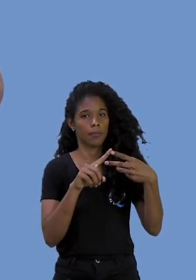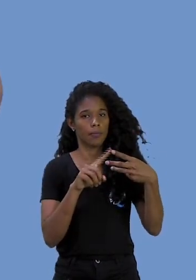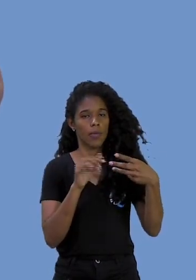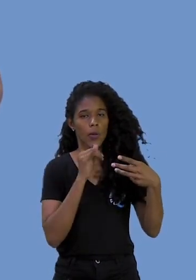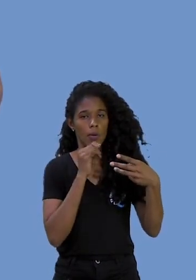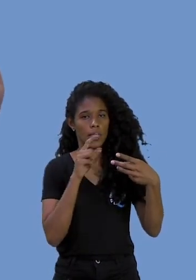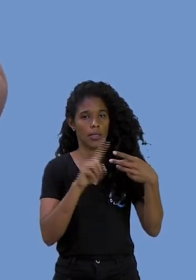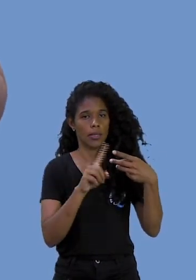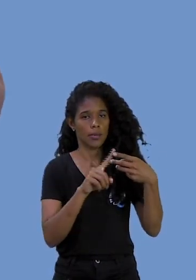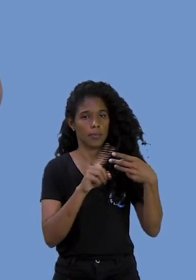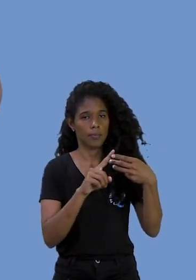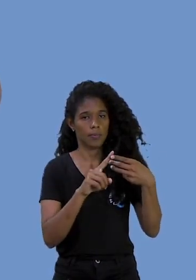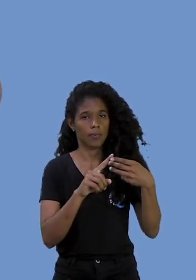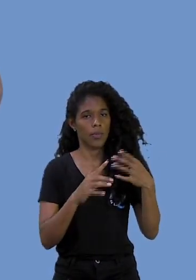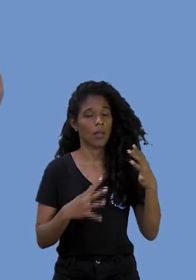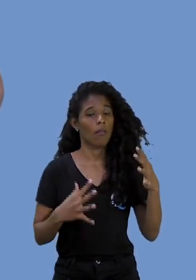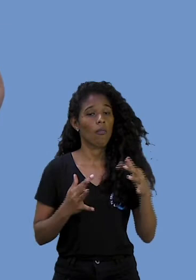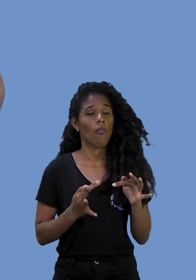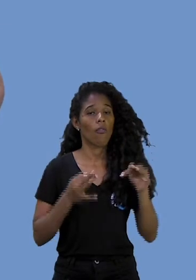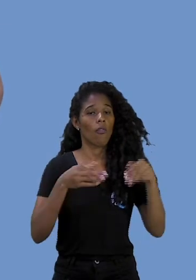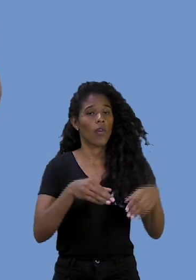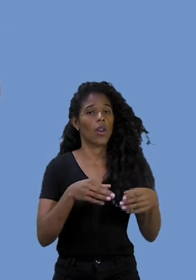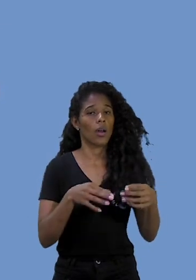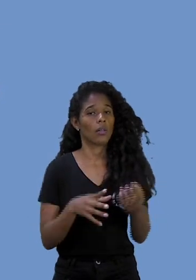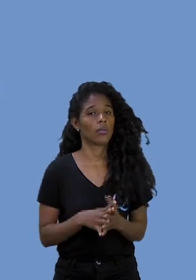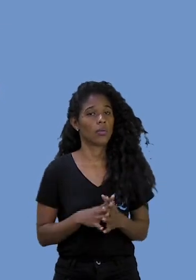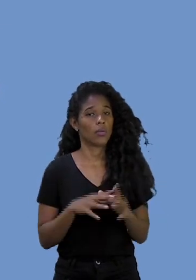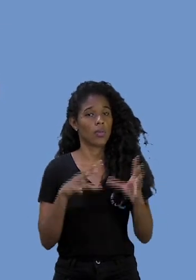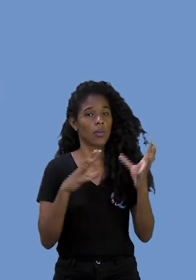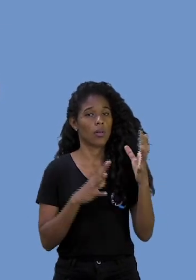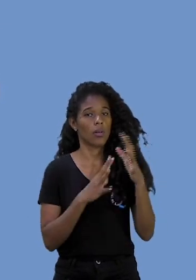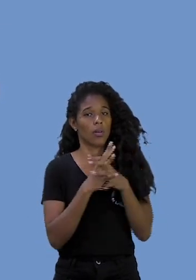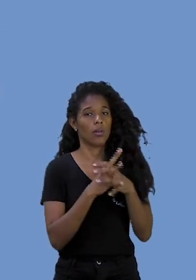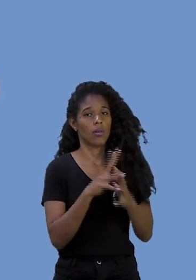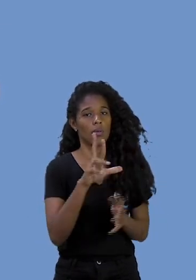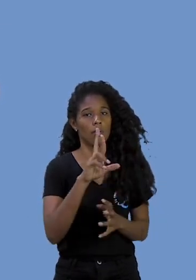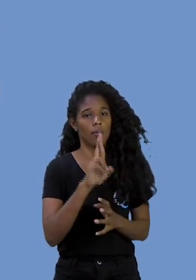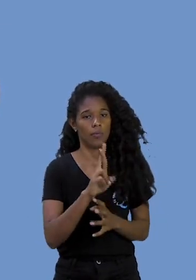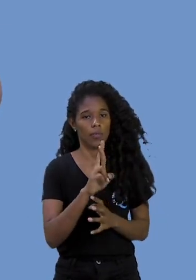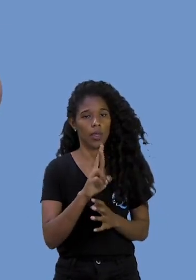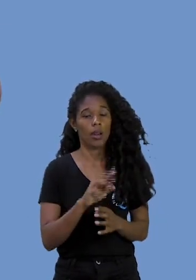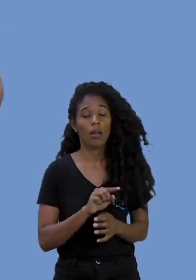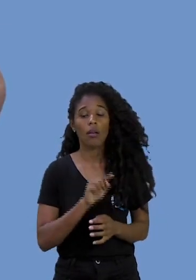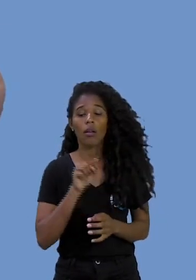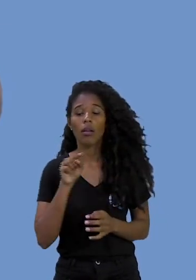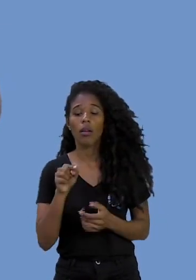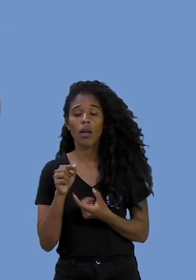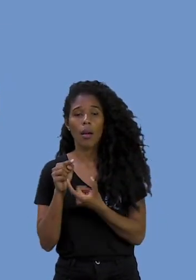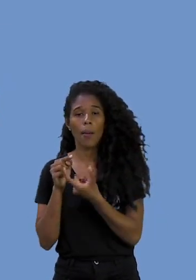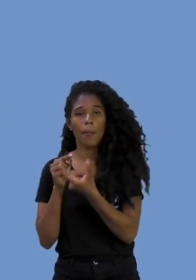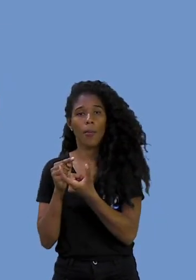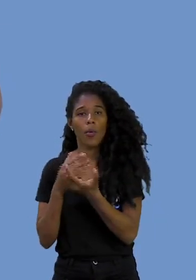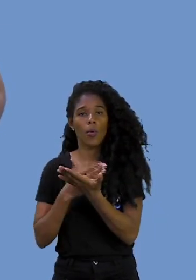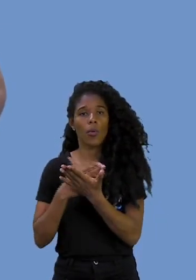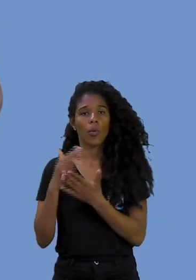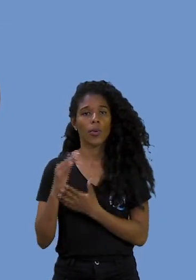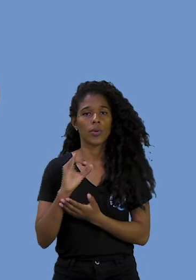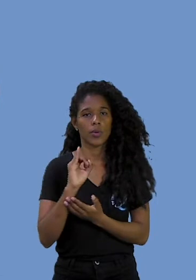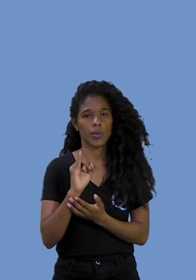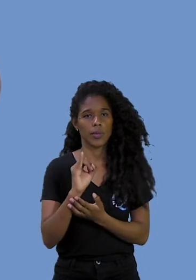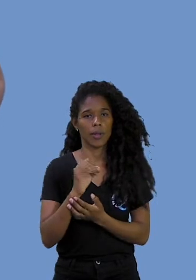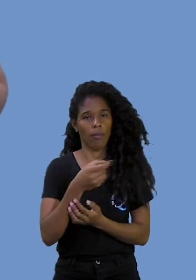consoante R, super. E o segundo elemento começou com a vogal I. Então, não tem hífen, tá